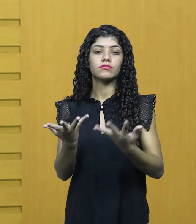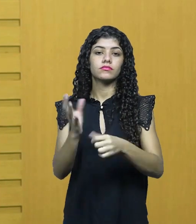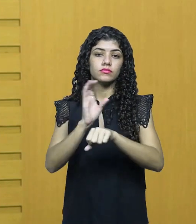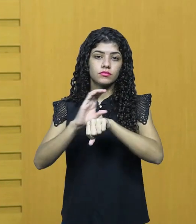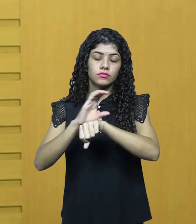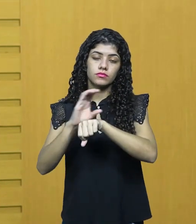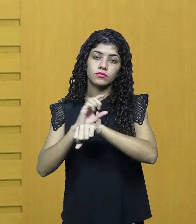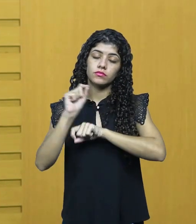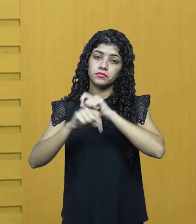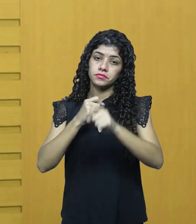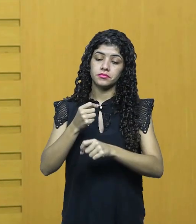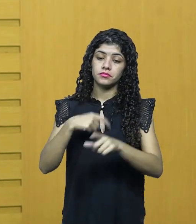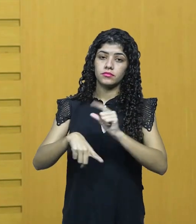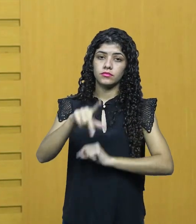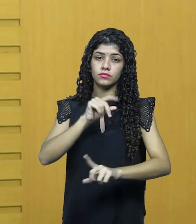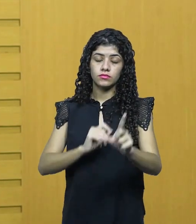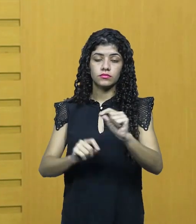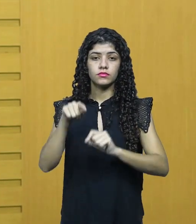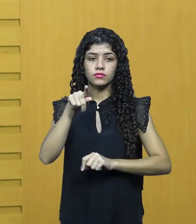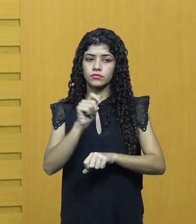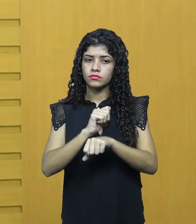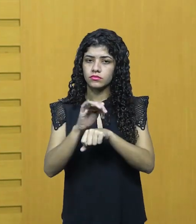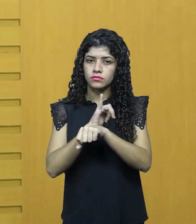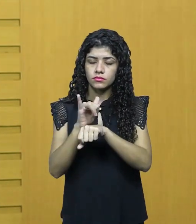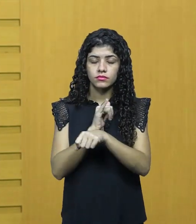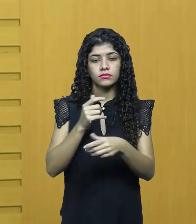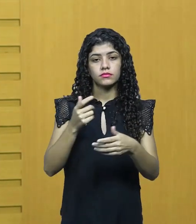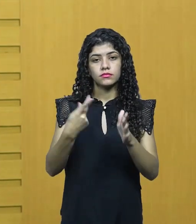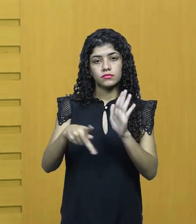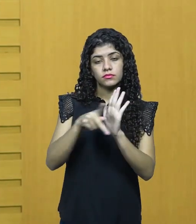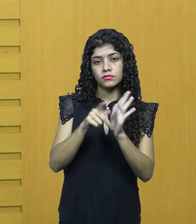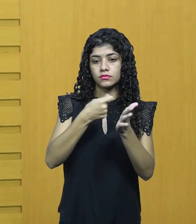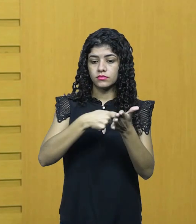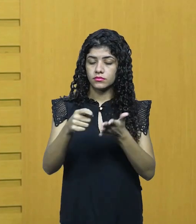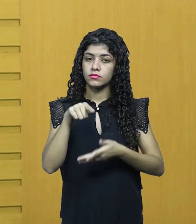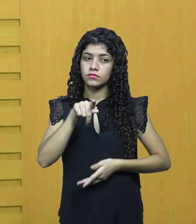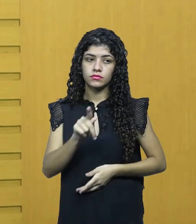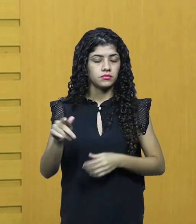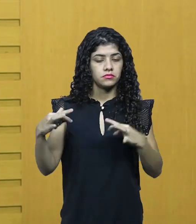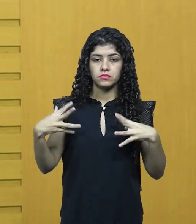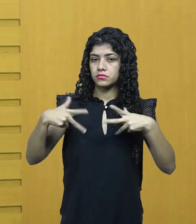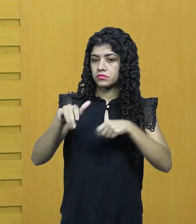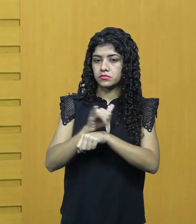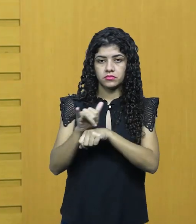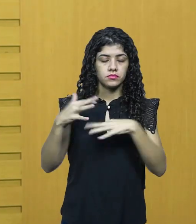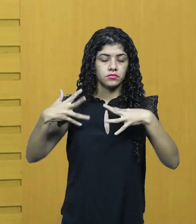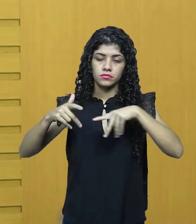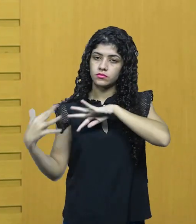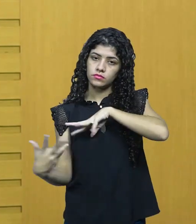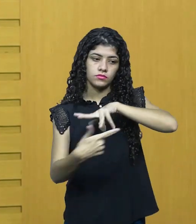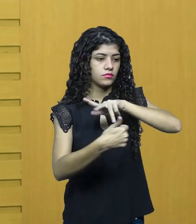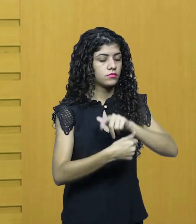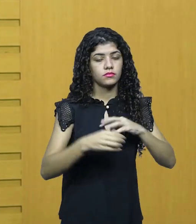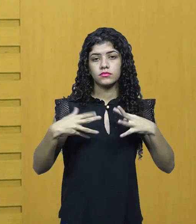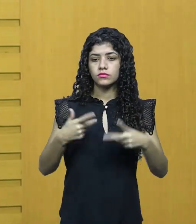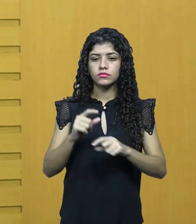sintam estimulados nesse curso a definir os próprios métodos de escrita de vocês. Nem toda forma, nem toda técnica